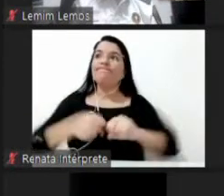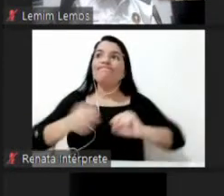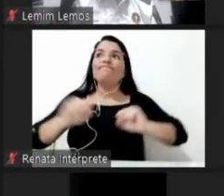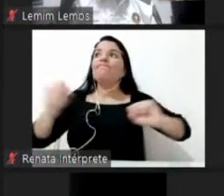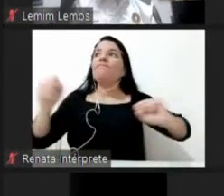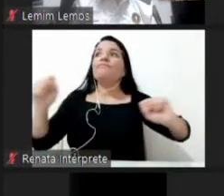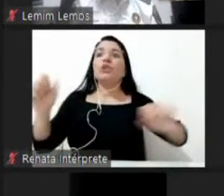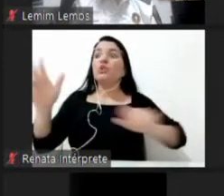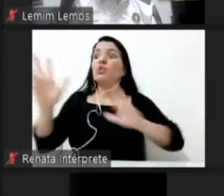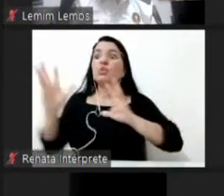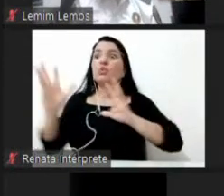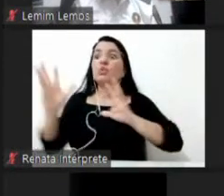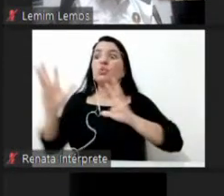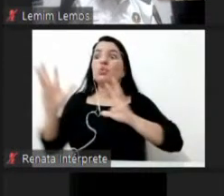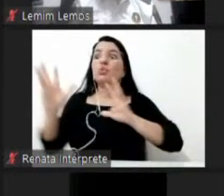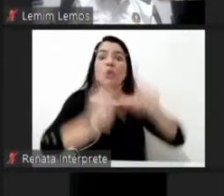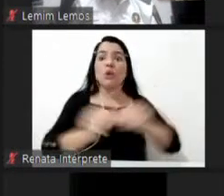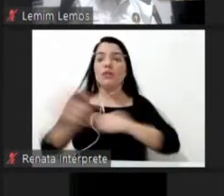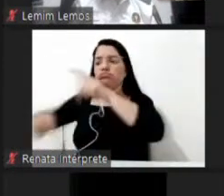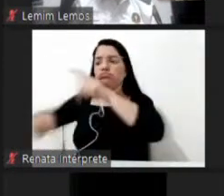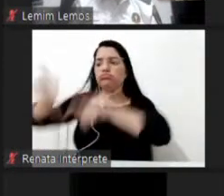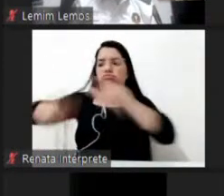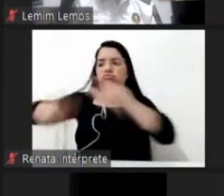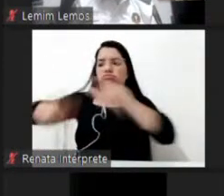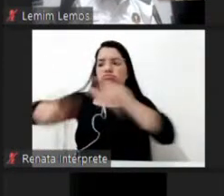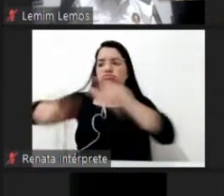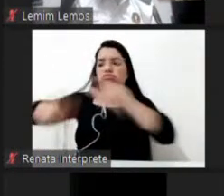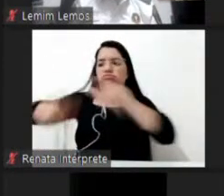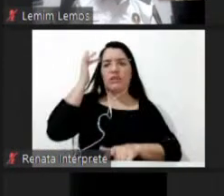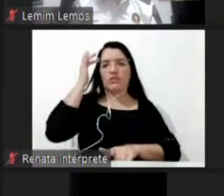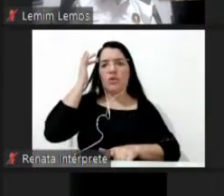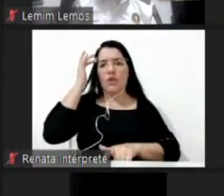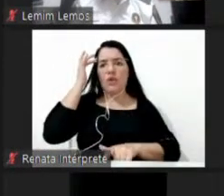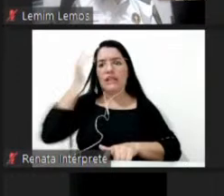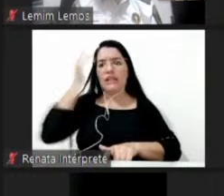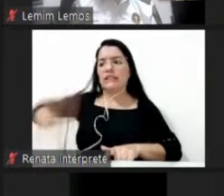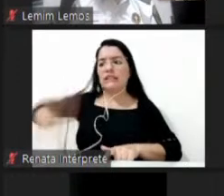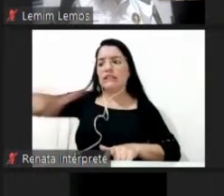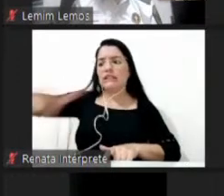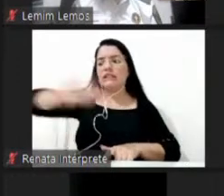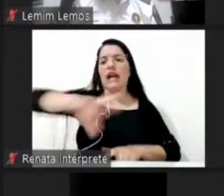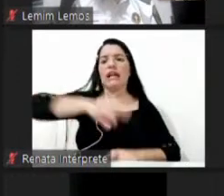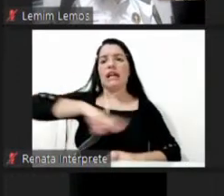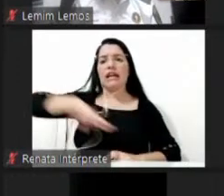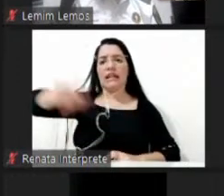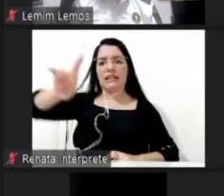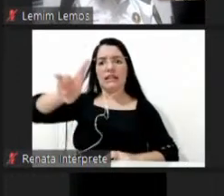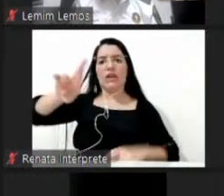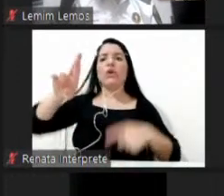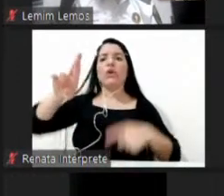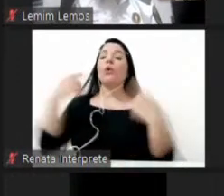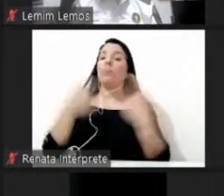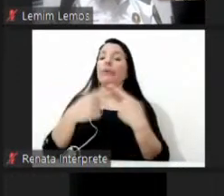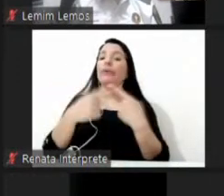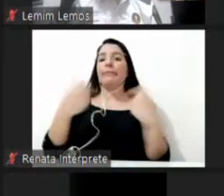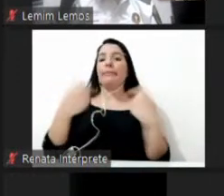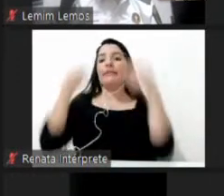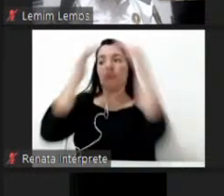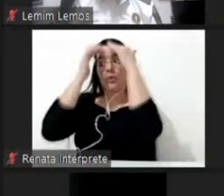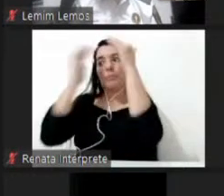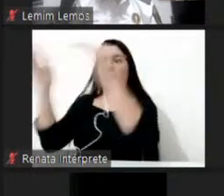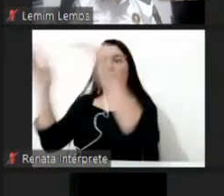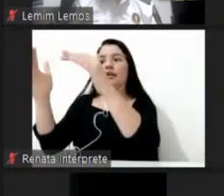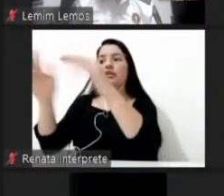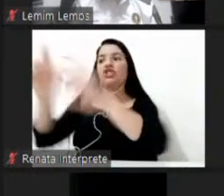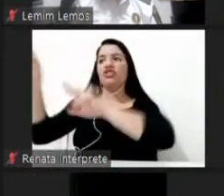de todos os segmentos religiosos, porque nós temos que fazer cumprir a diversidade. Assim que uma